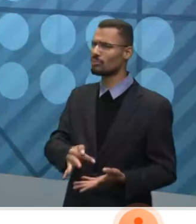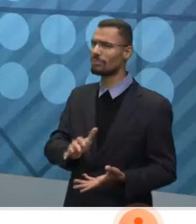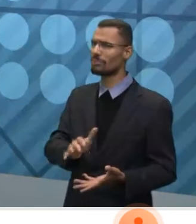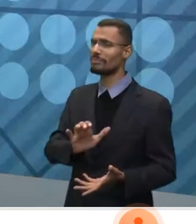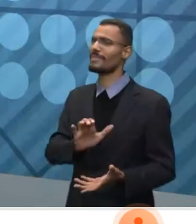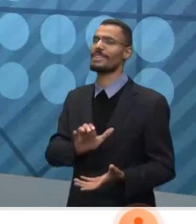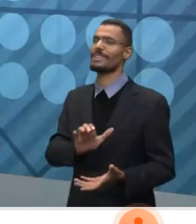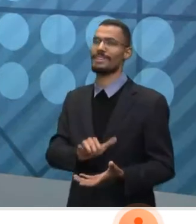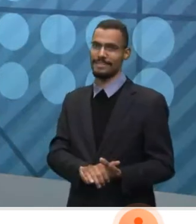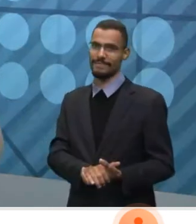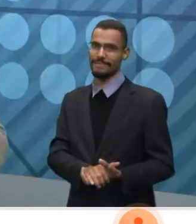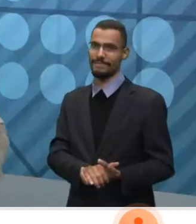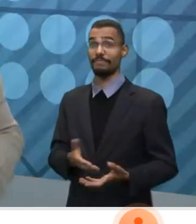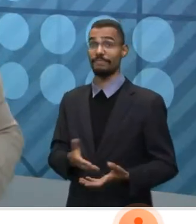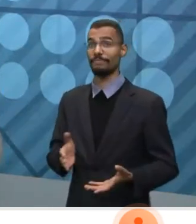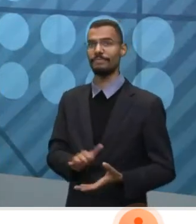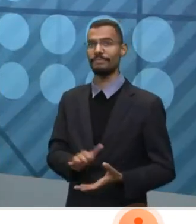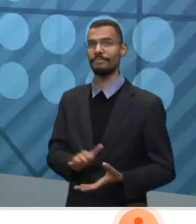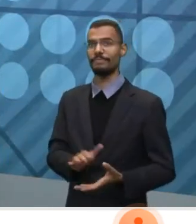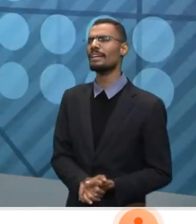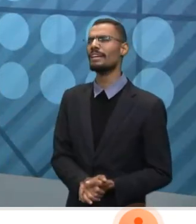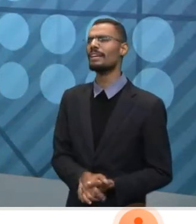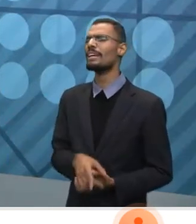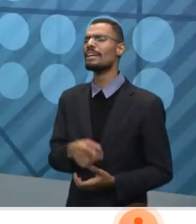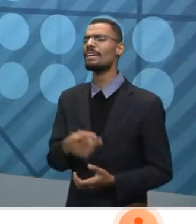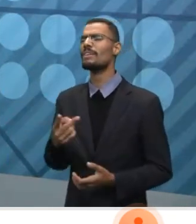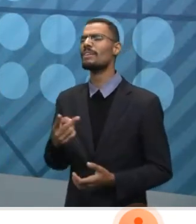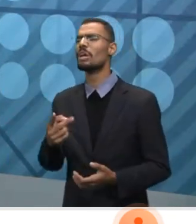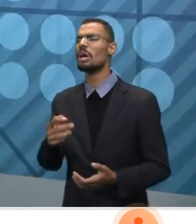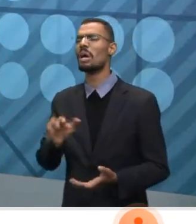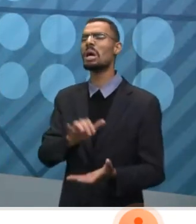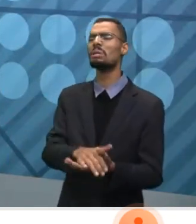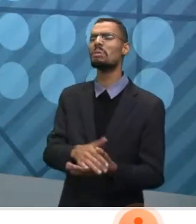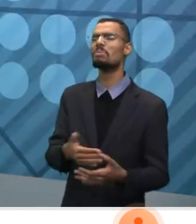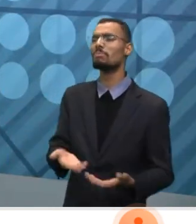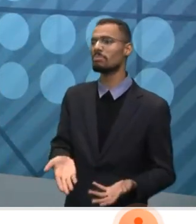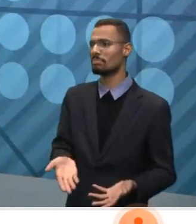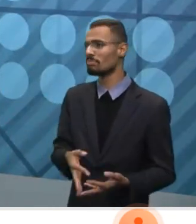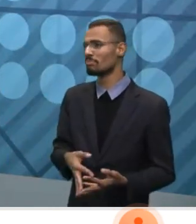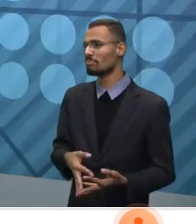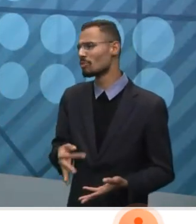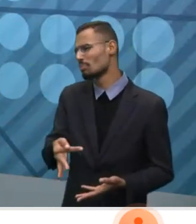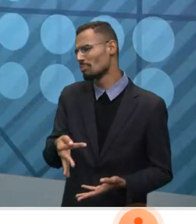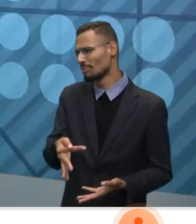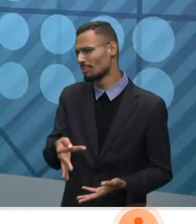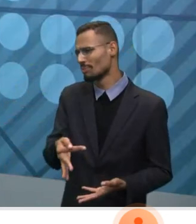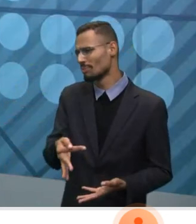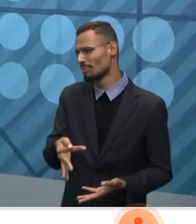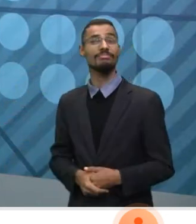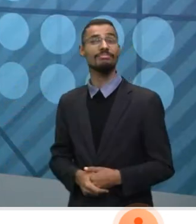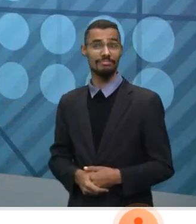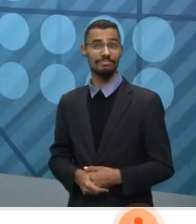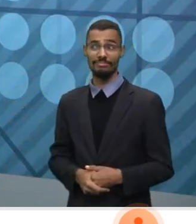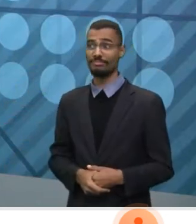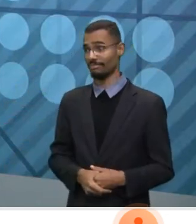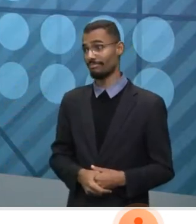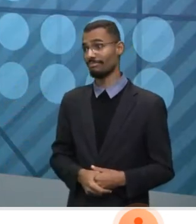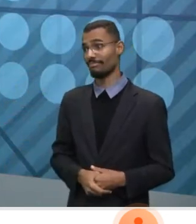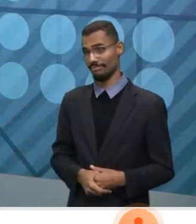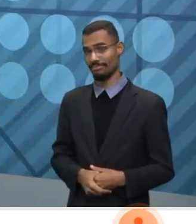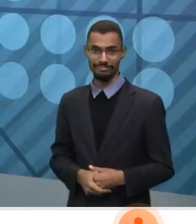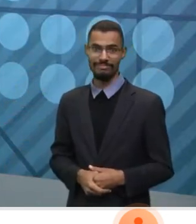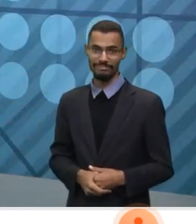Futuramente eu vou casar. Aí perguntei, quando que vocês vão casar? Ah, daqui, logo, né? Futuramente. A